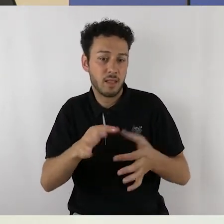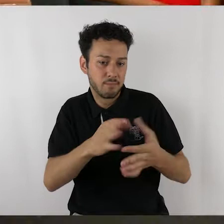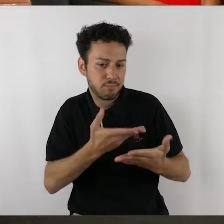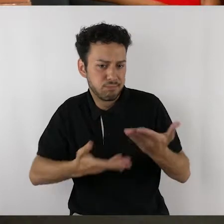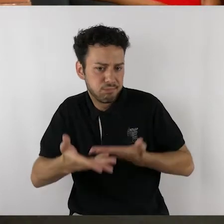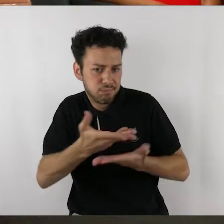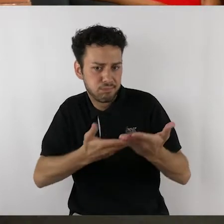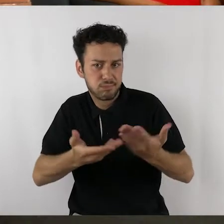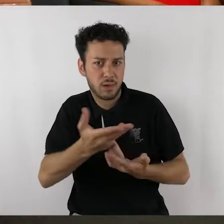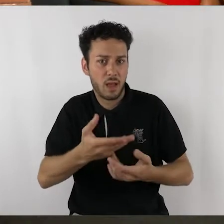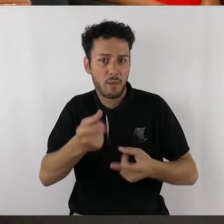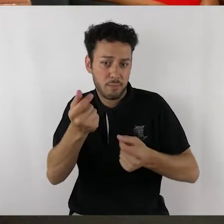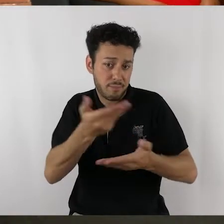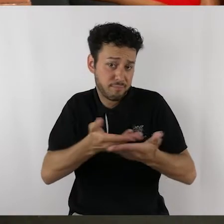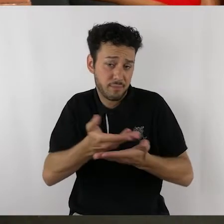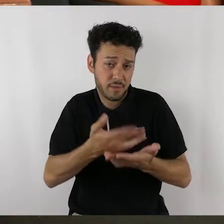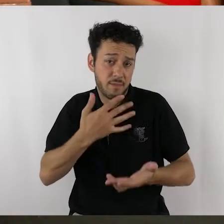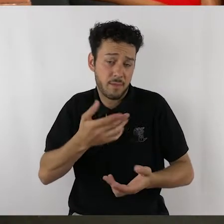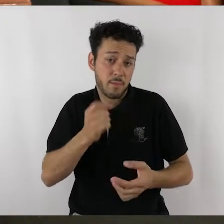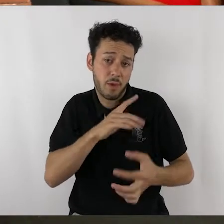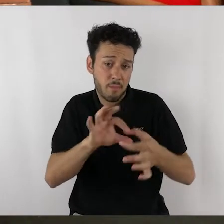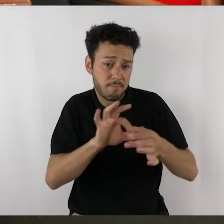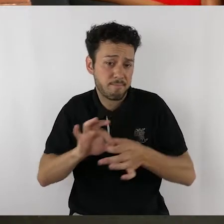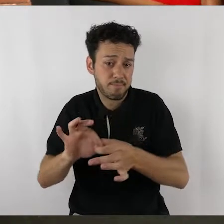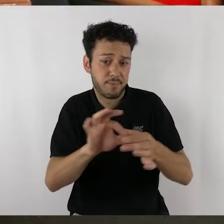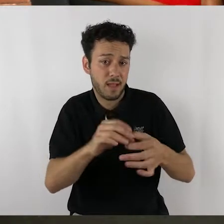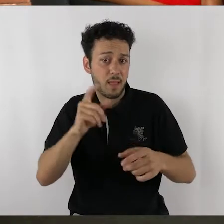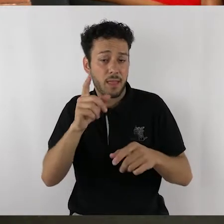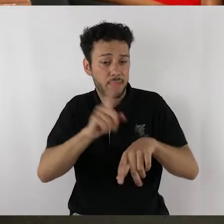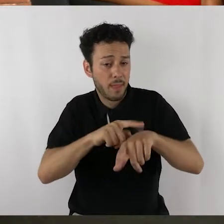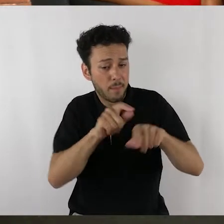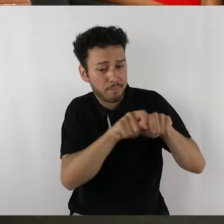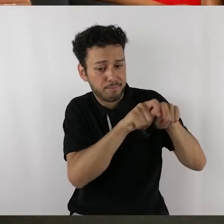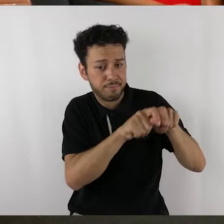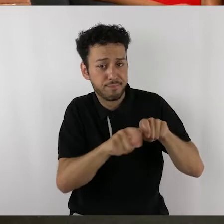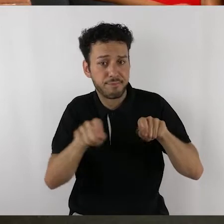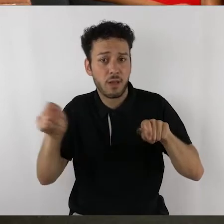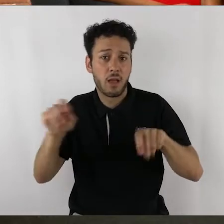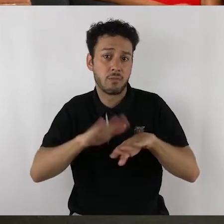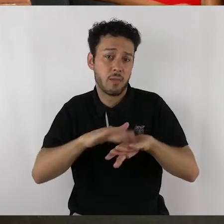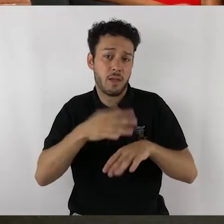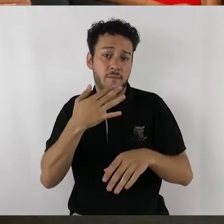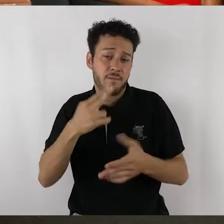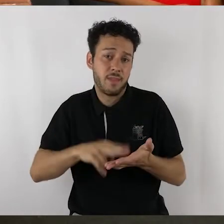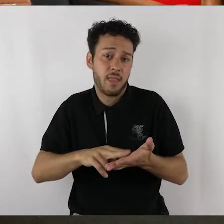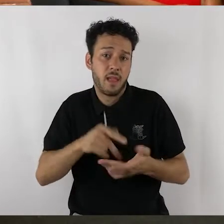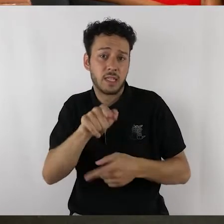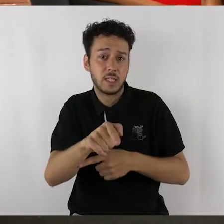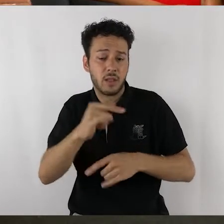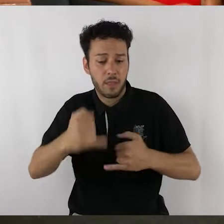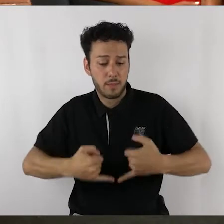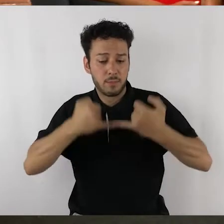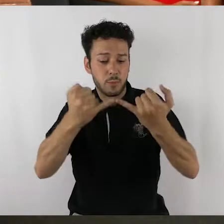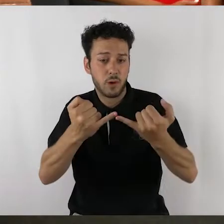essa relação de comercial pode facto de procurar o tempo e inclusive até depois